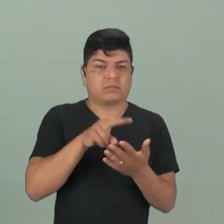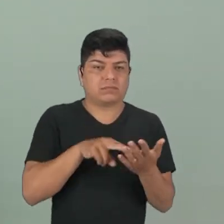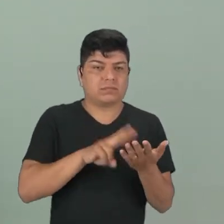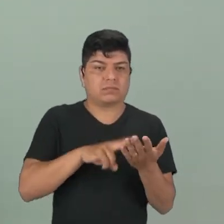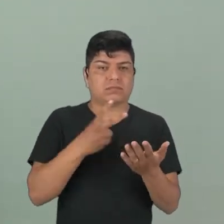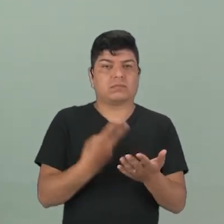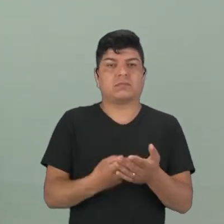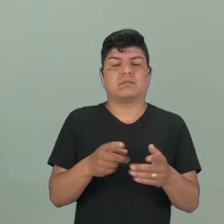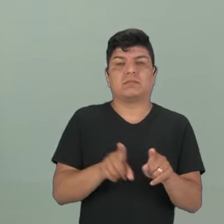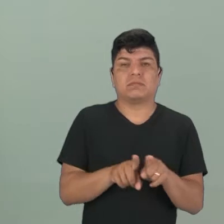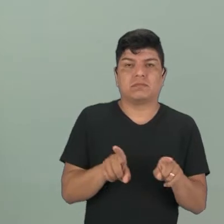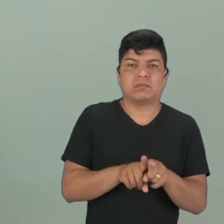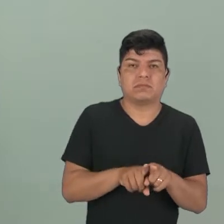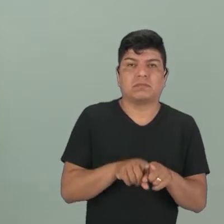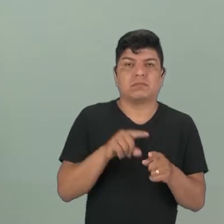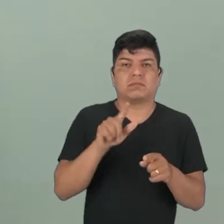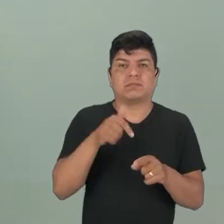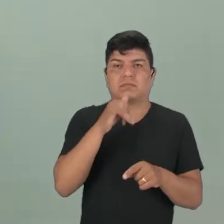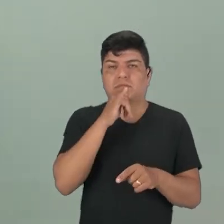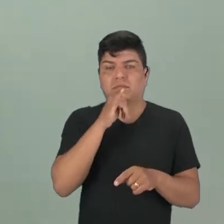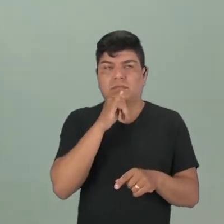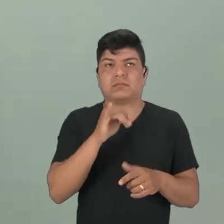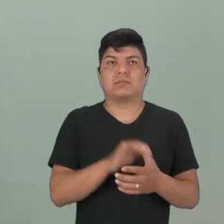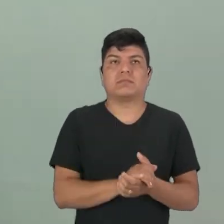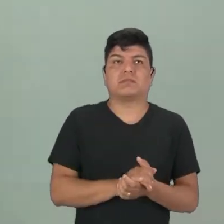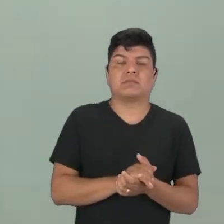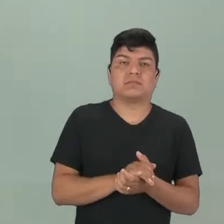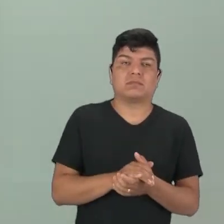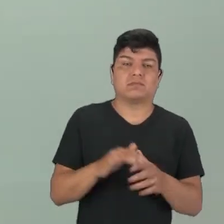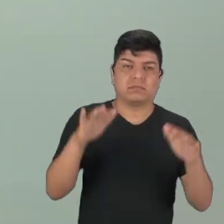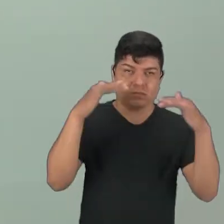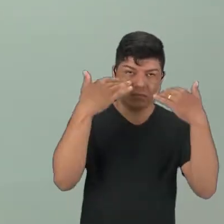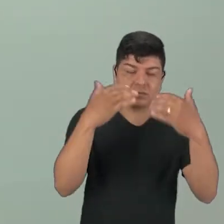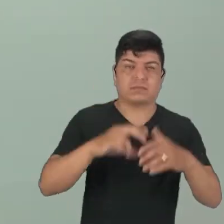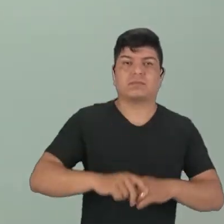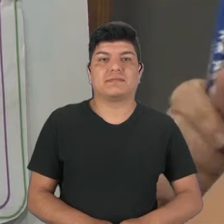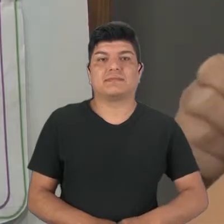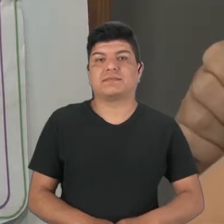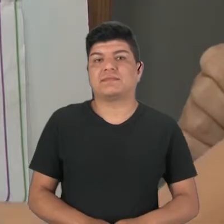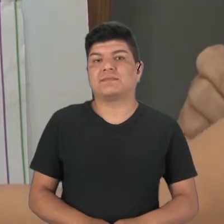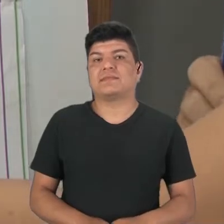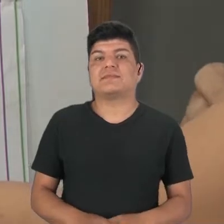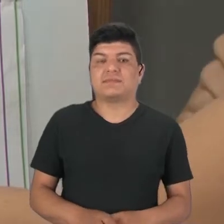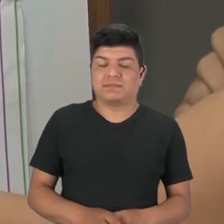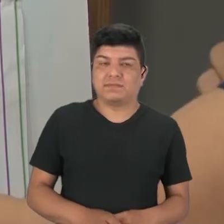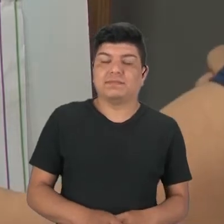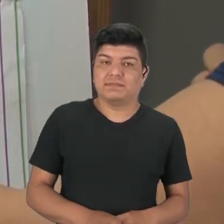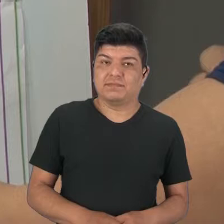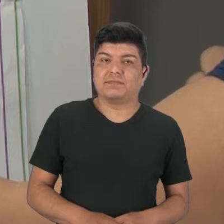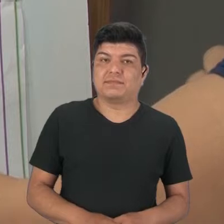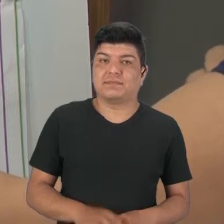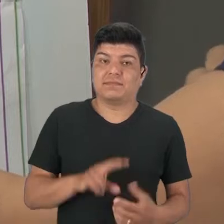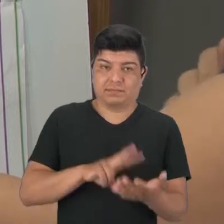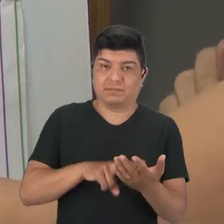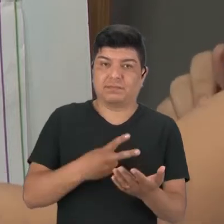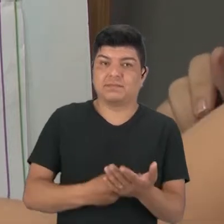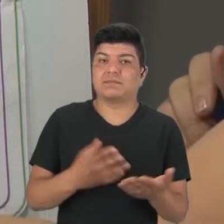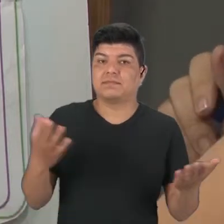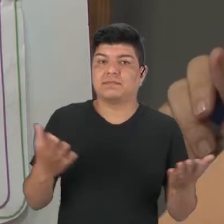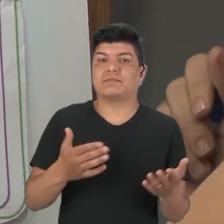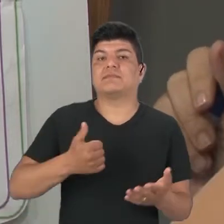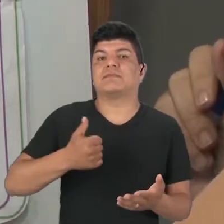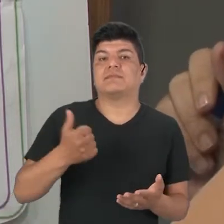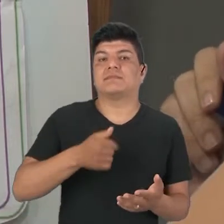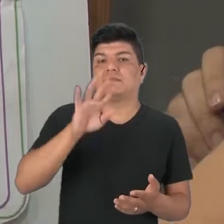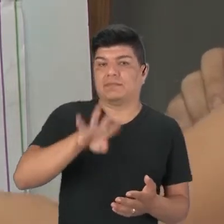e a interpretação também de outros exemplos. Vamos acompanhar aqui comigo, ó. Então, vamos fazer a interpretação desse